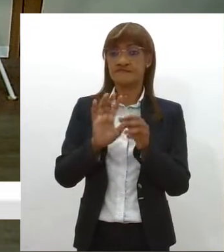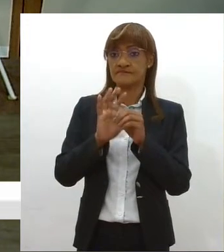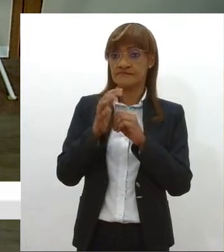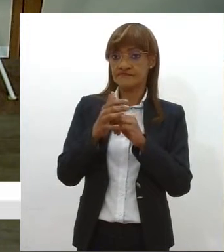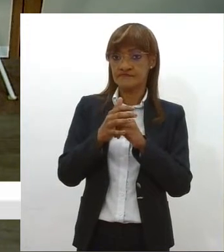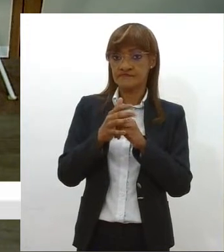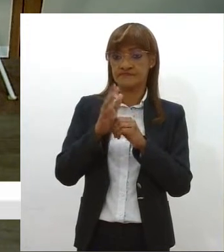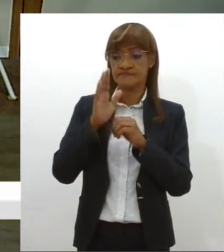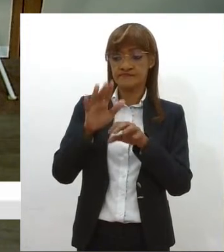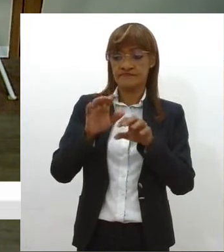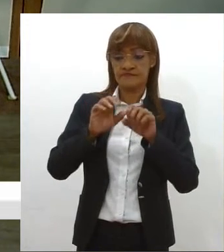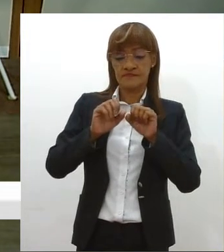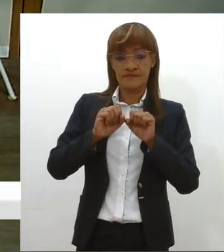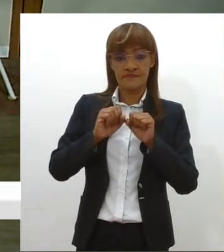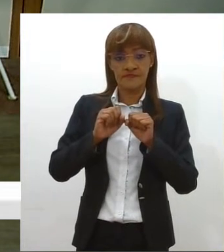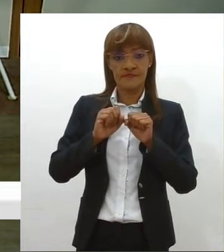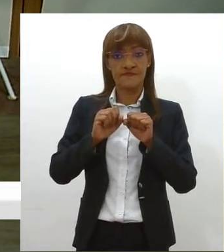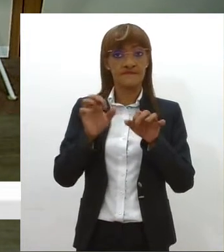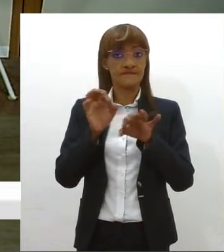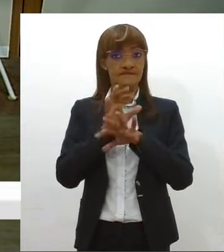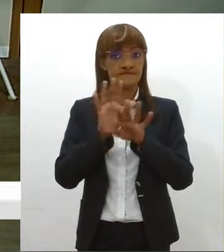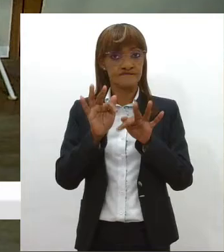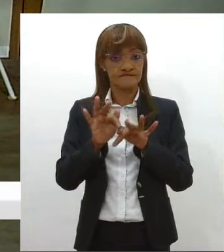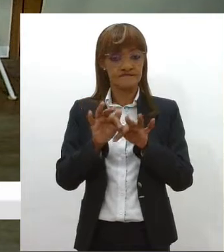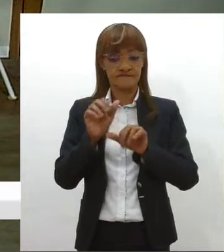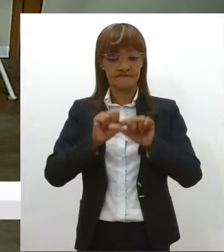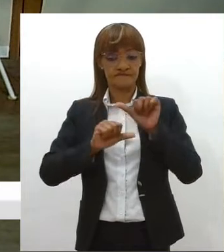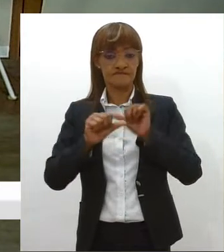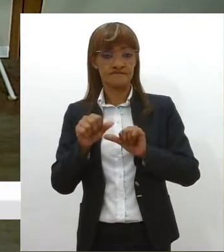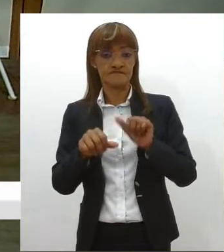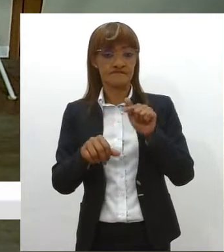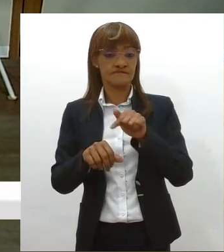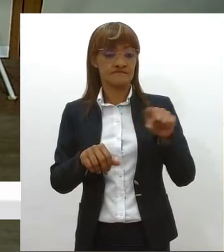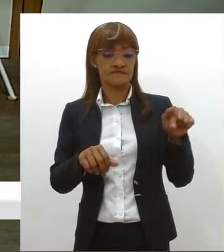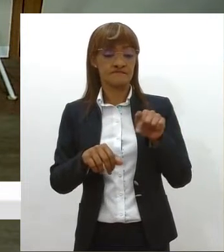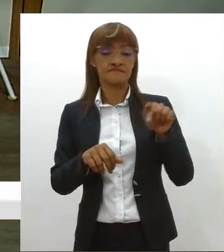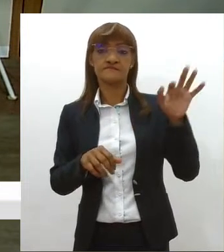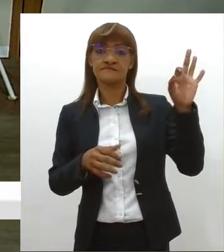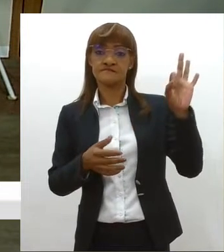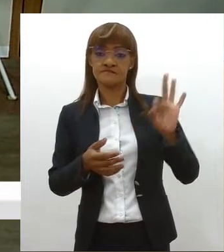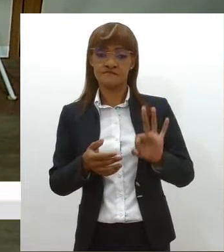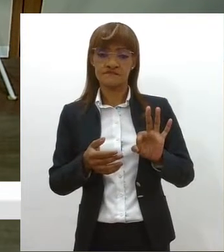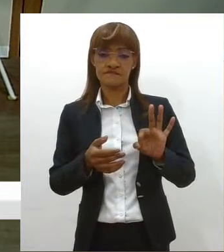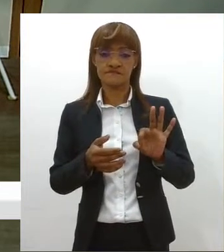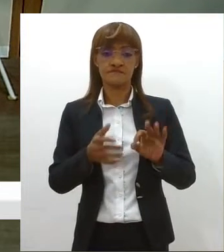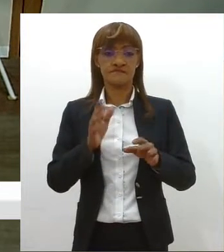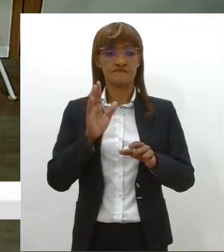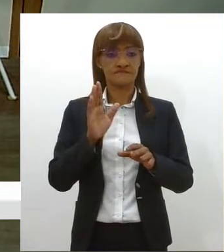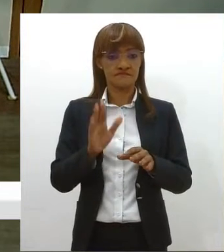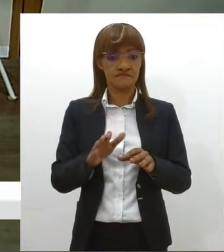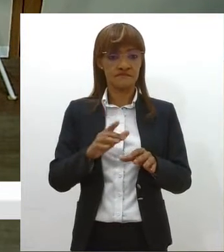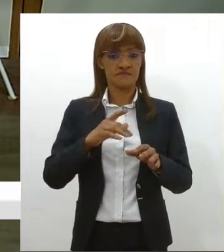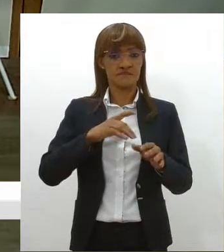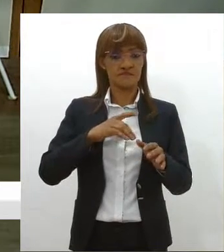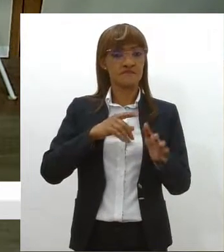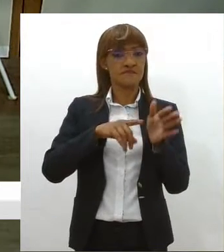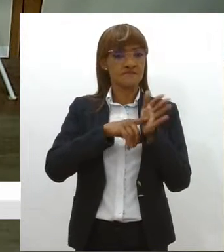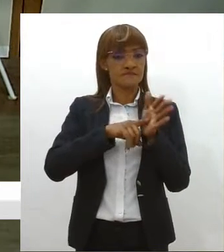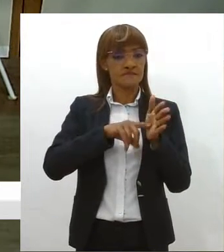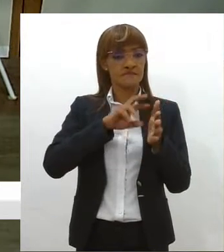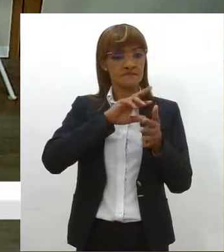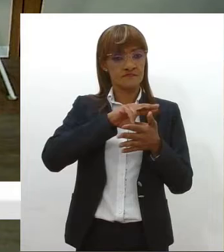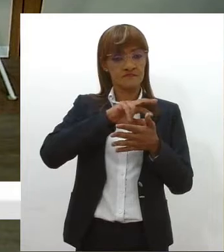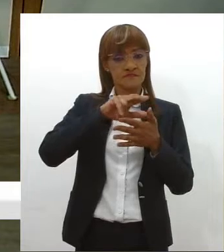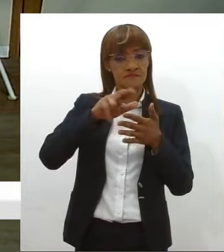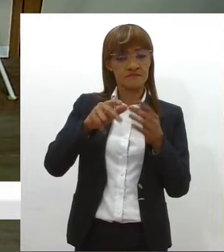do COVID, né, apresentou alteração, 77% nesse estudo de Lavras, mas são vários estudos, né, que estão